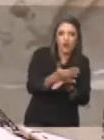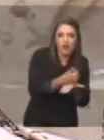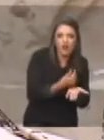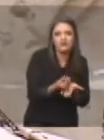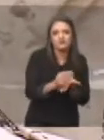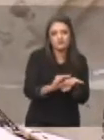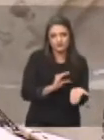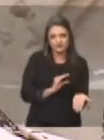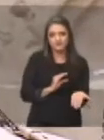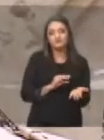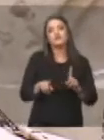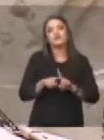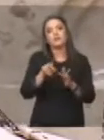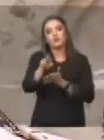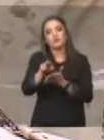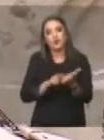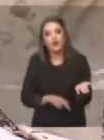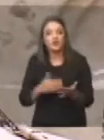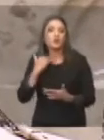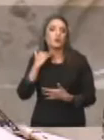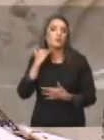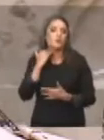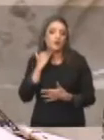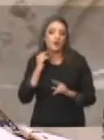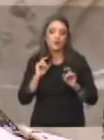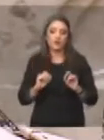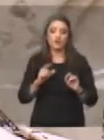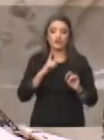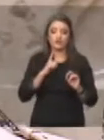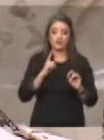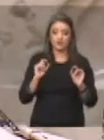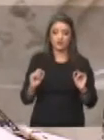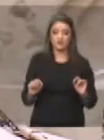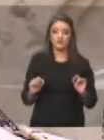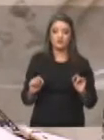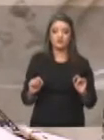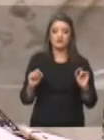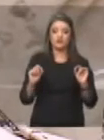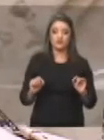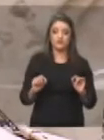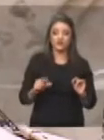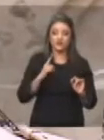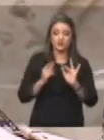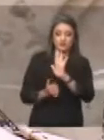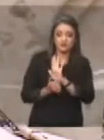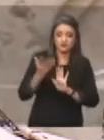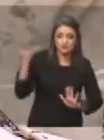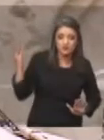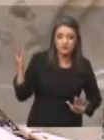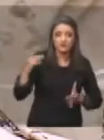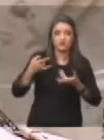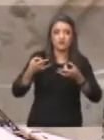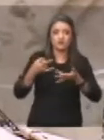Além do relatório de movimentação bancária, foram acostados aos autos diversos cheques que Raimundo declinou no verso